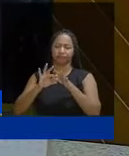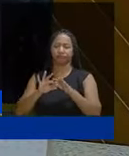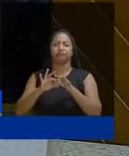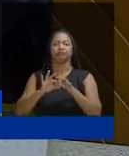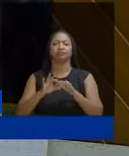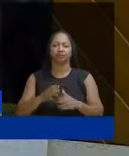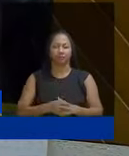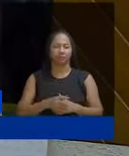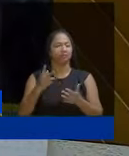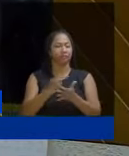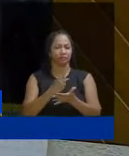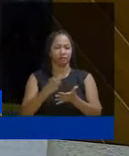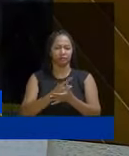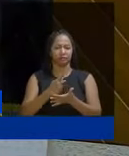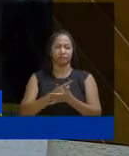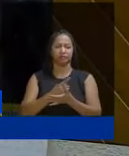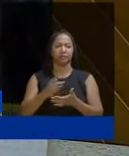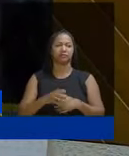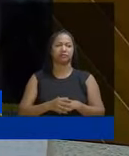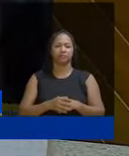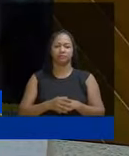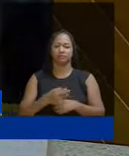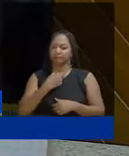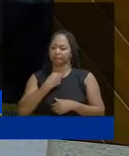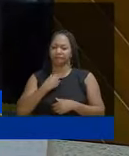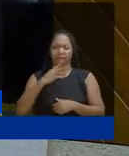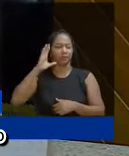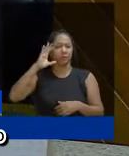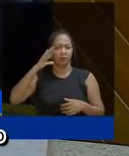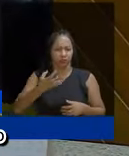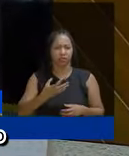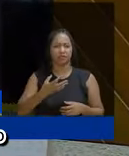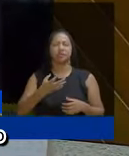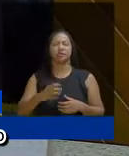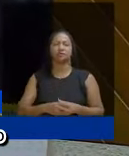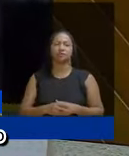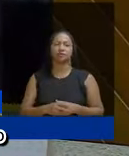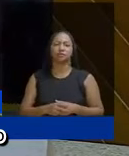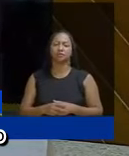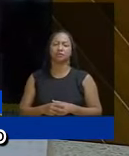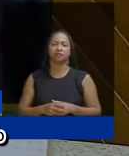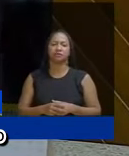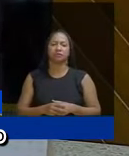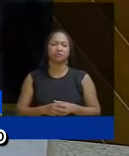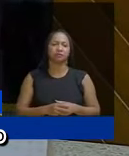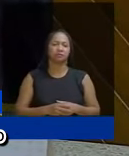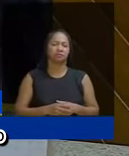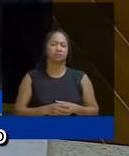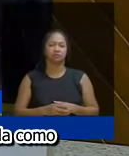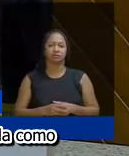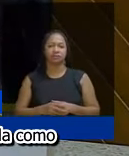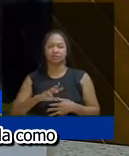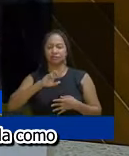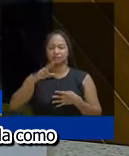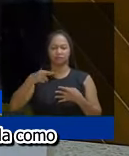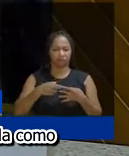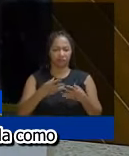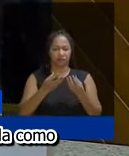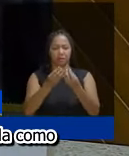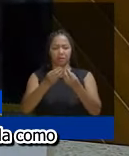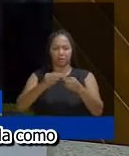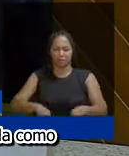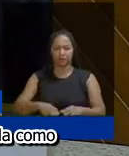Configura-se irregularidades insanável, visto que a má gestão dos recursos, resultando em prejuízo